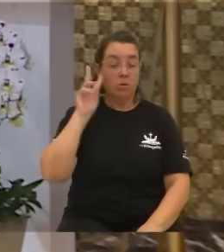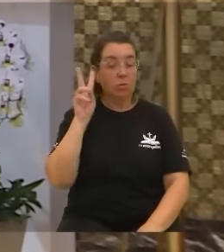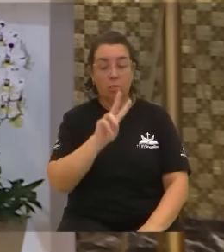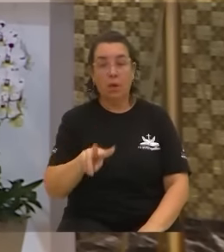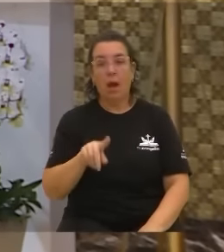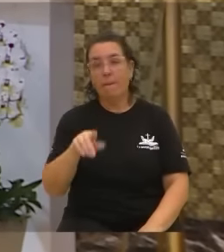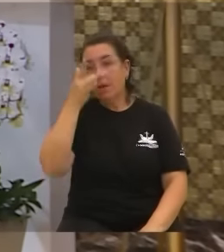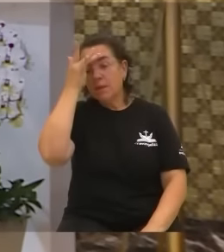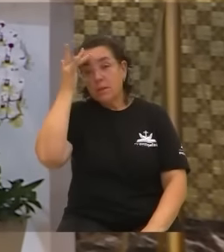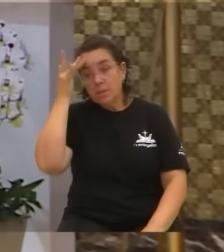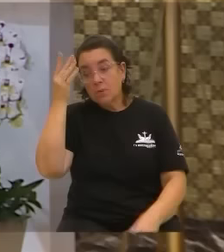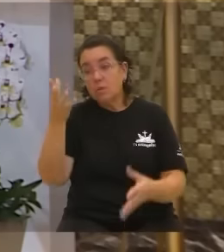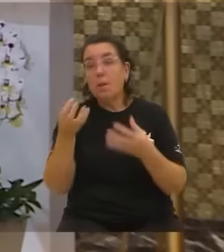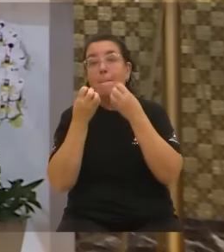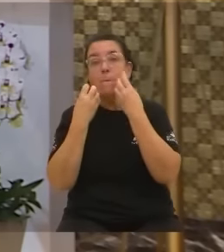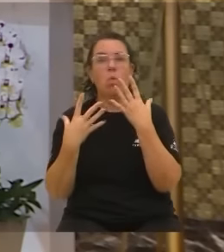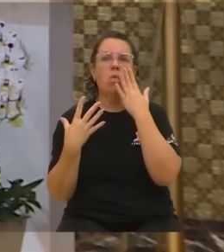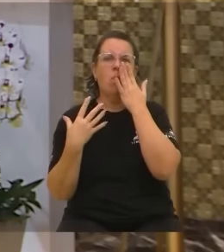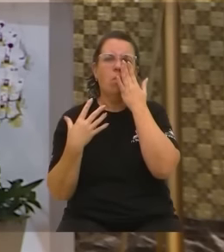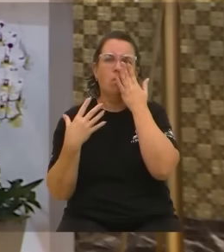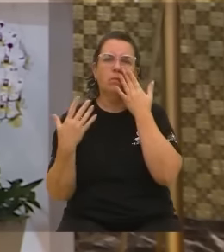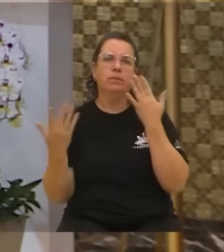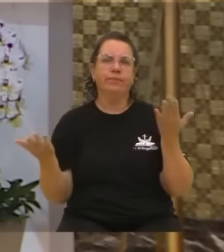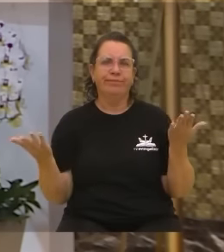para o lado bom da pessoa.